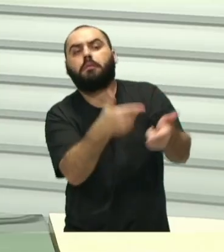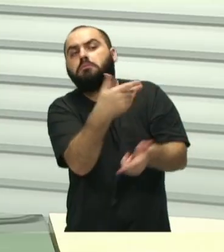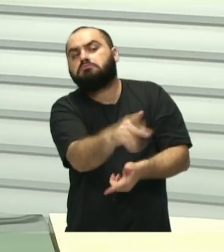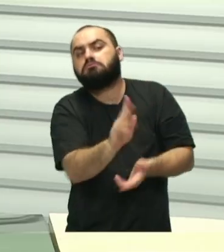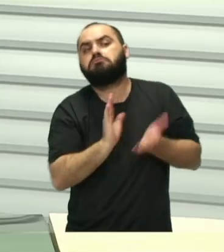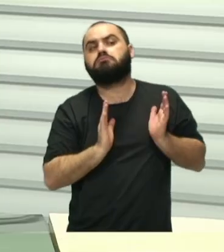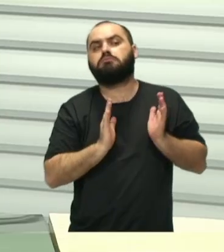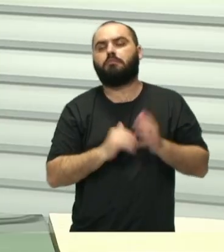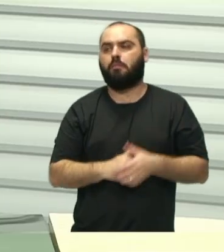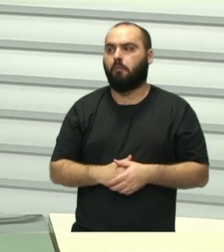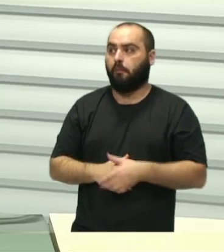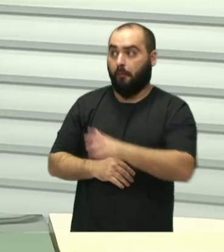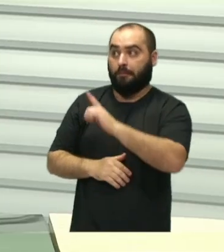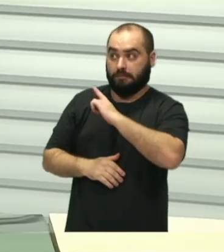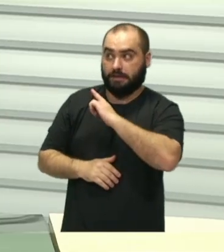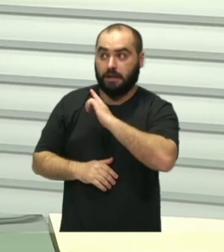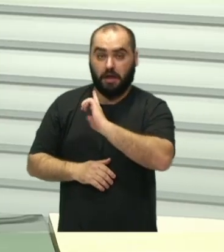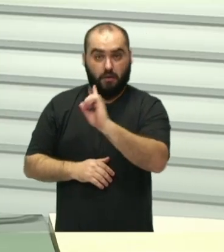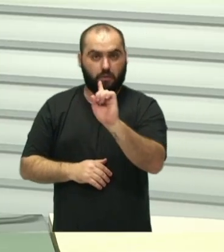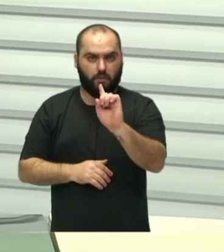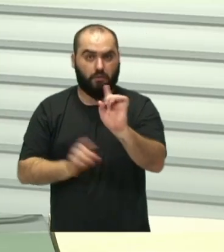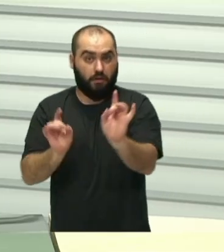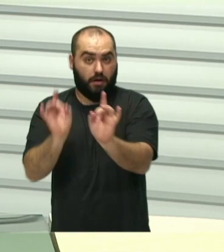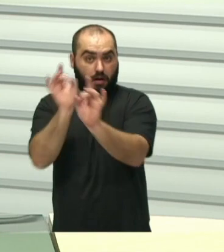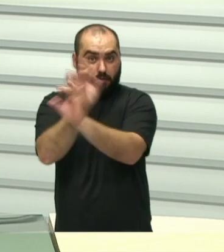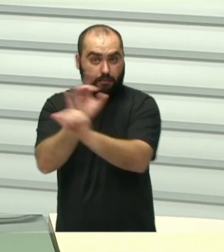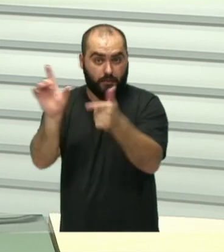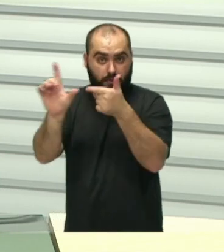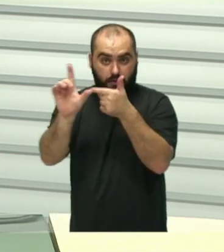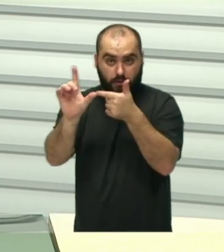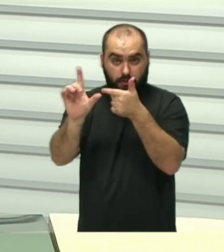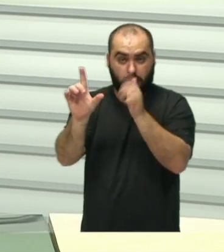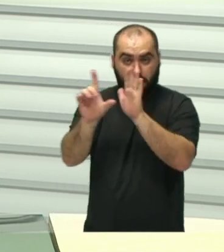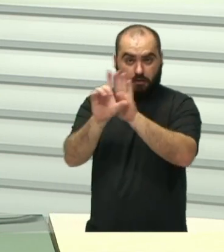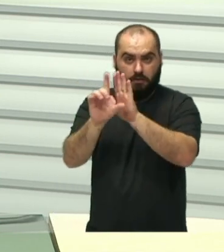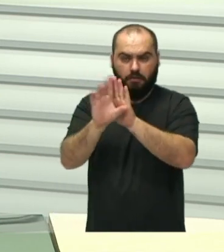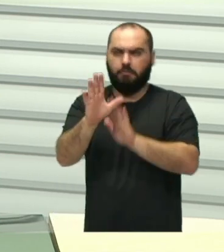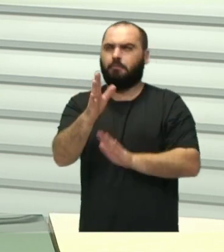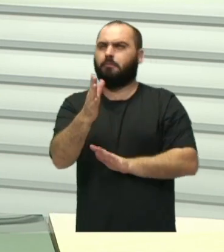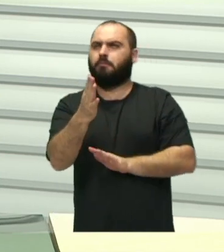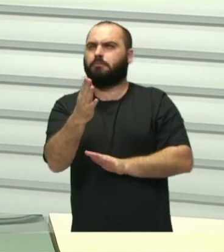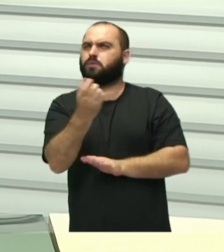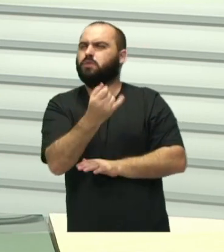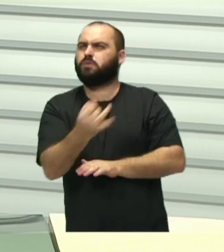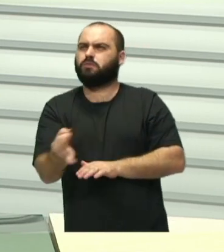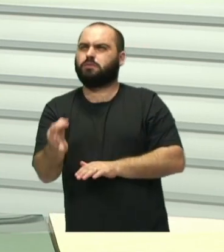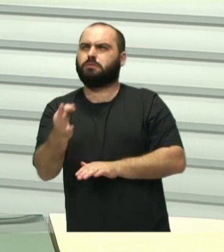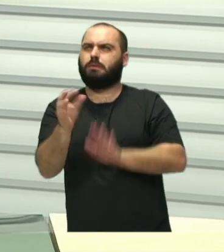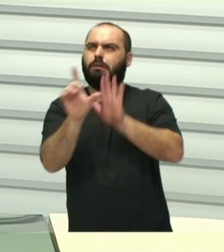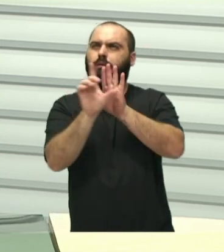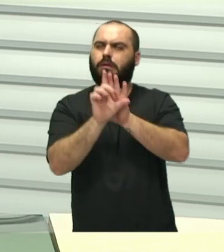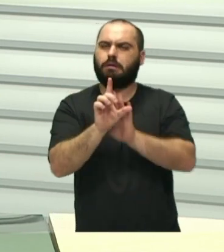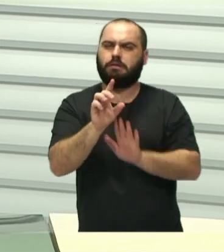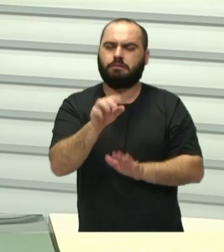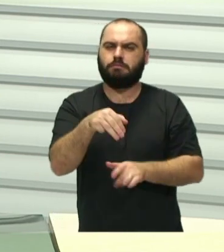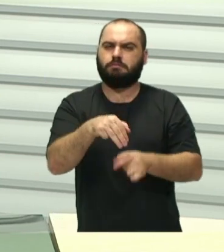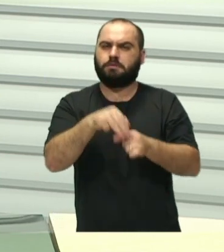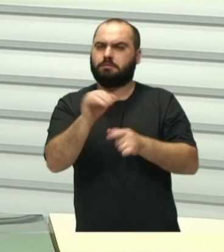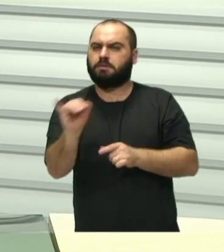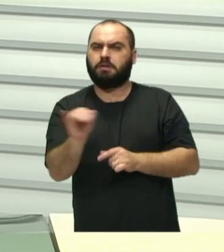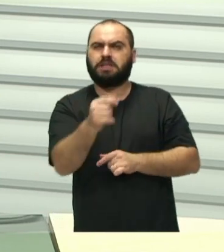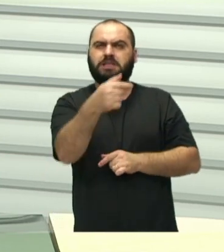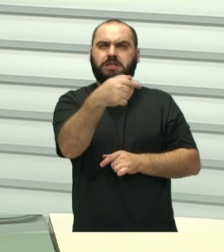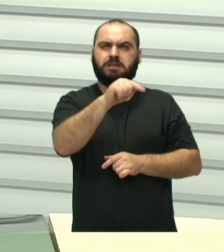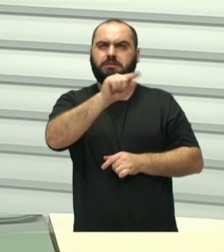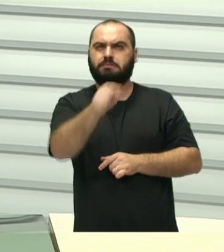nós temos um acabou o Municipal Júlio que gira em torno aí de 7210 7201 três